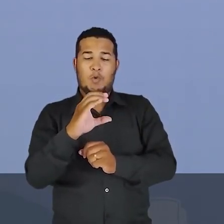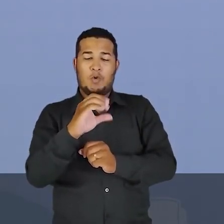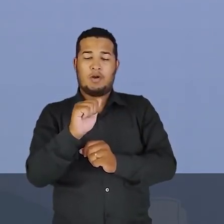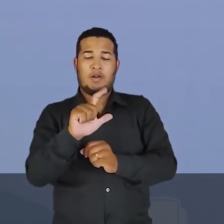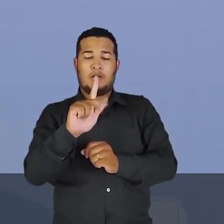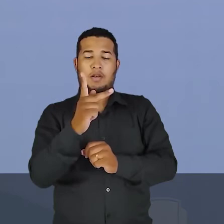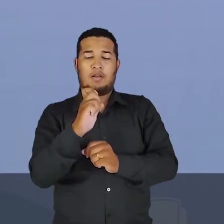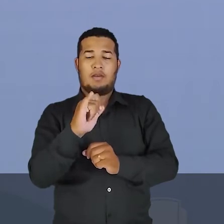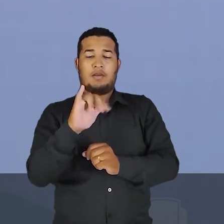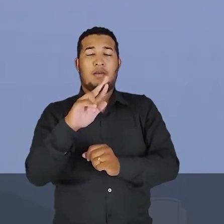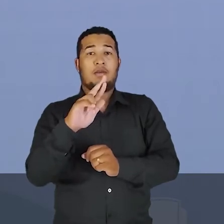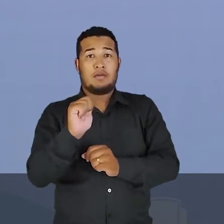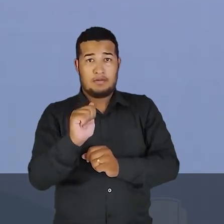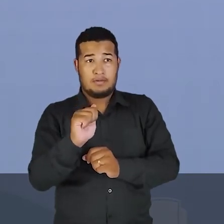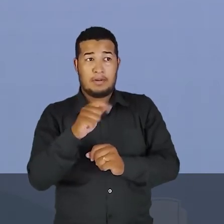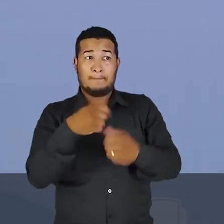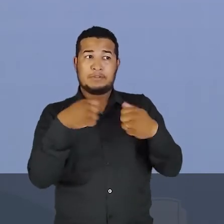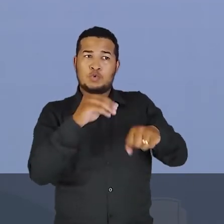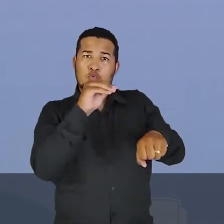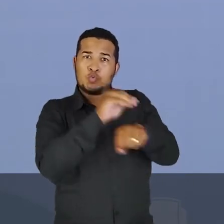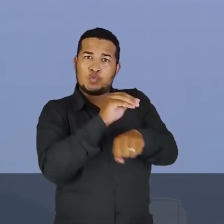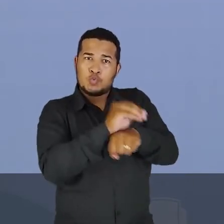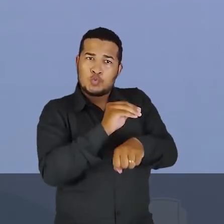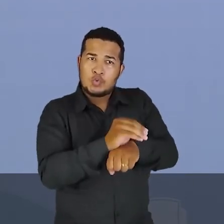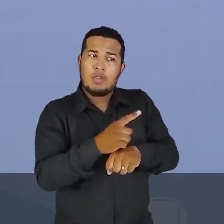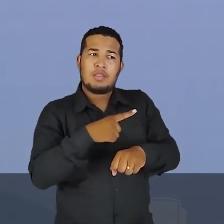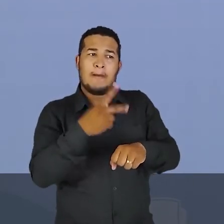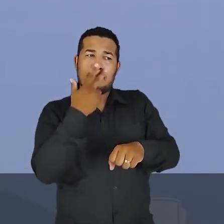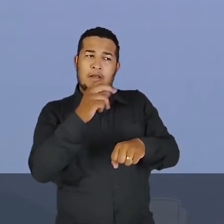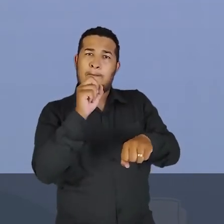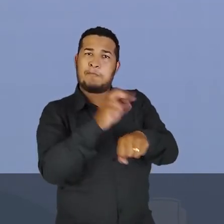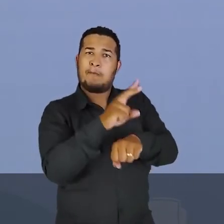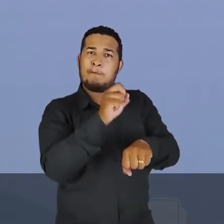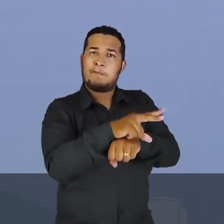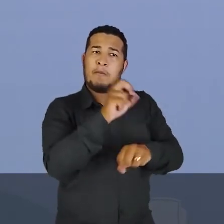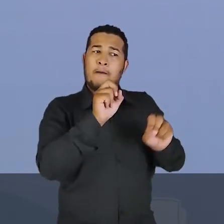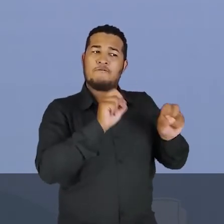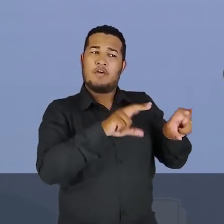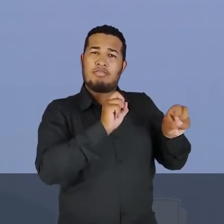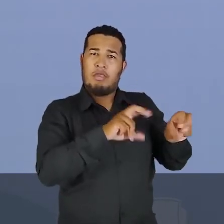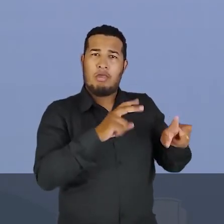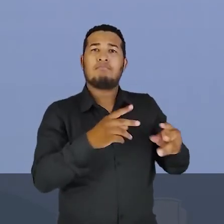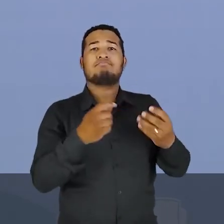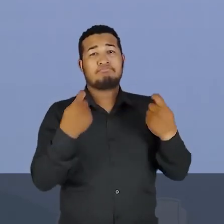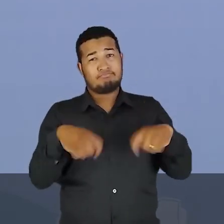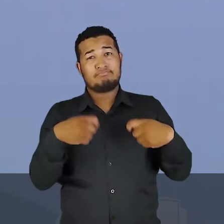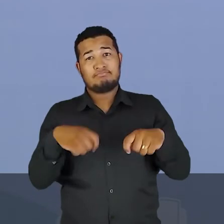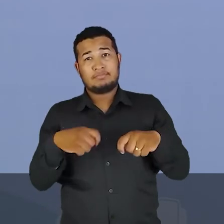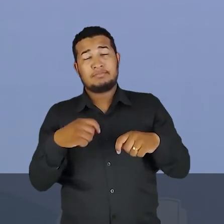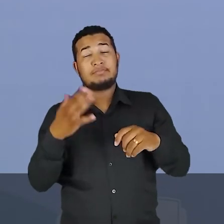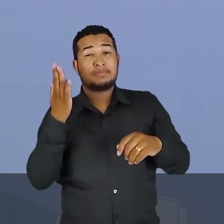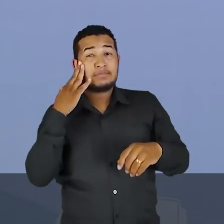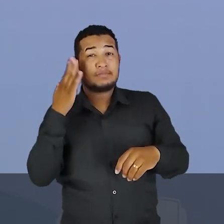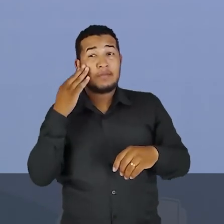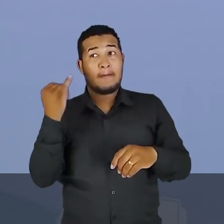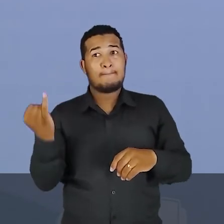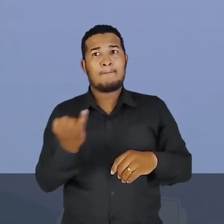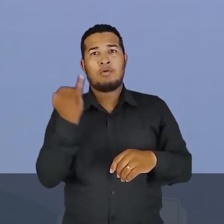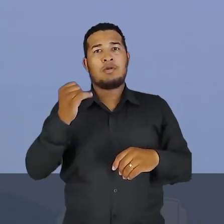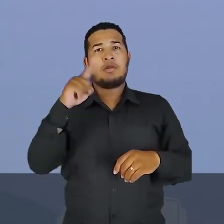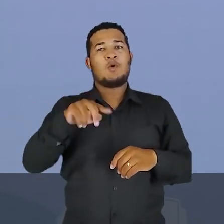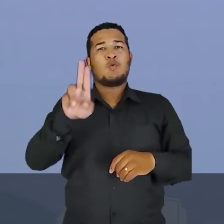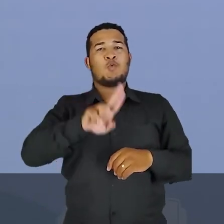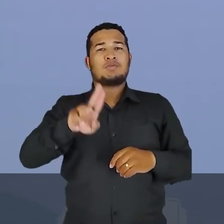ser controladas através de substâncias que são os formicidas. As formicidas, geralmente, é claro que é mais importante você